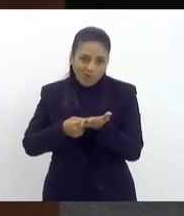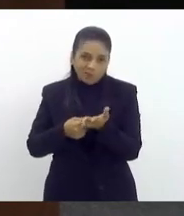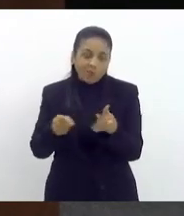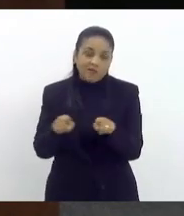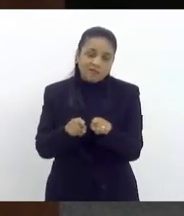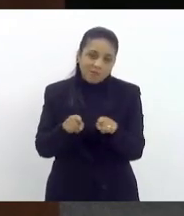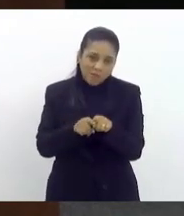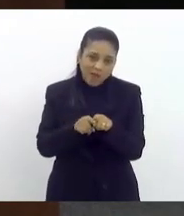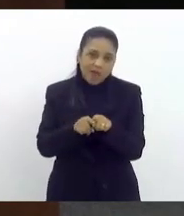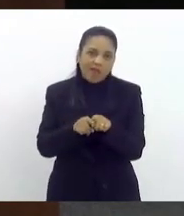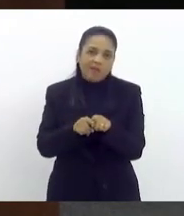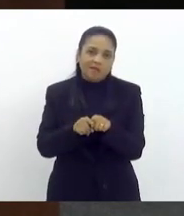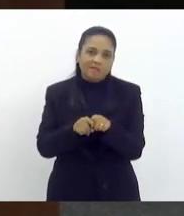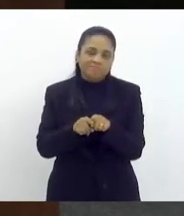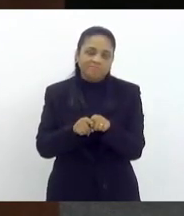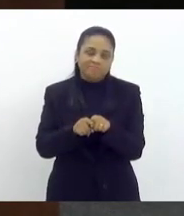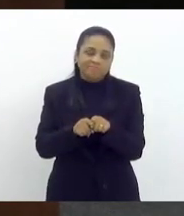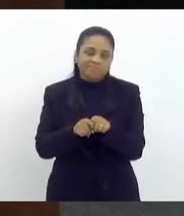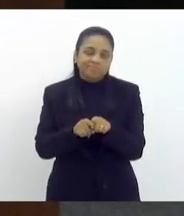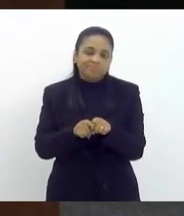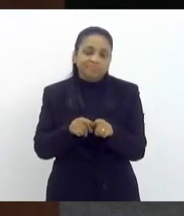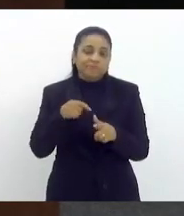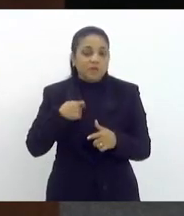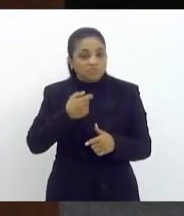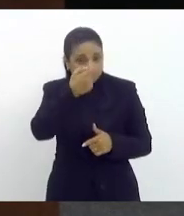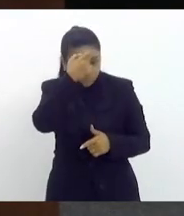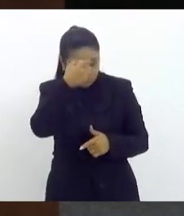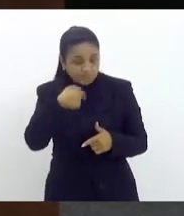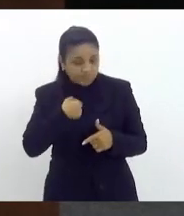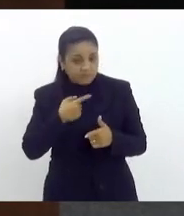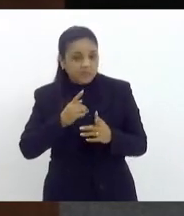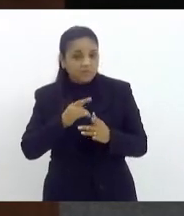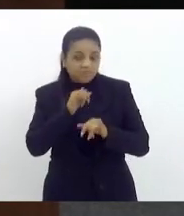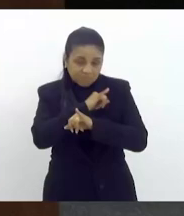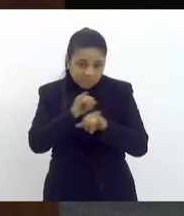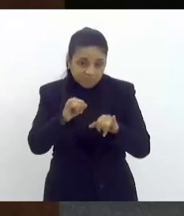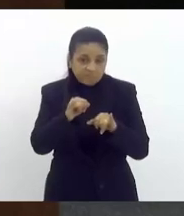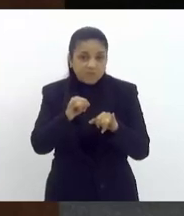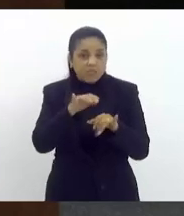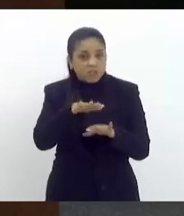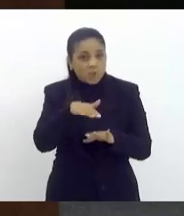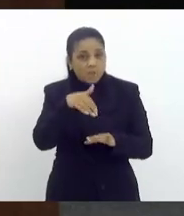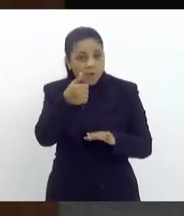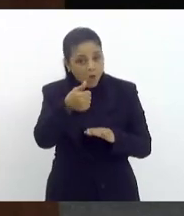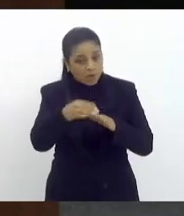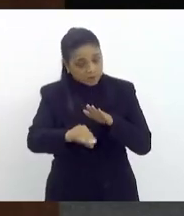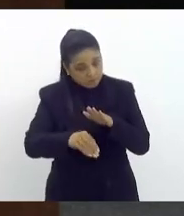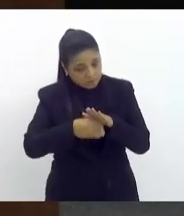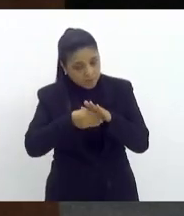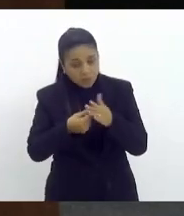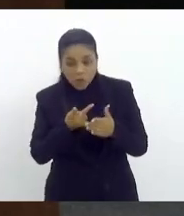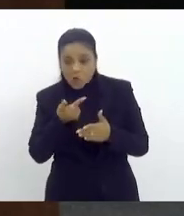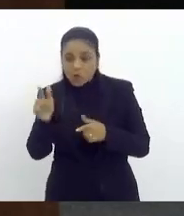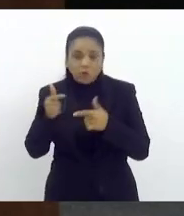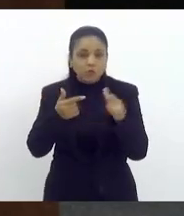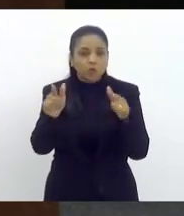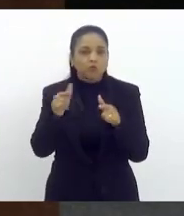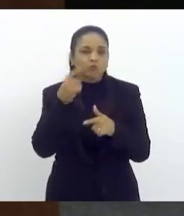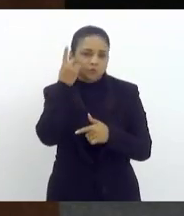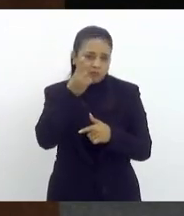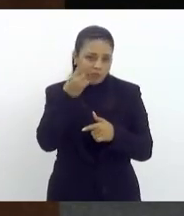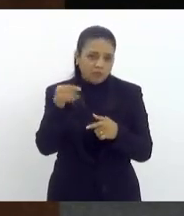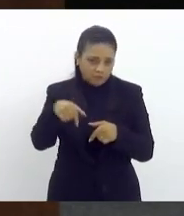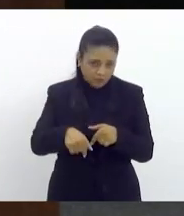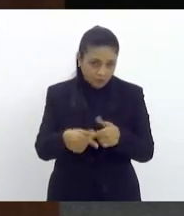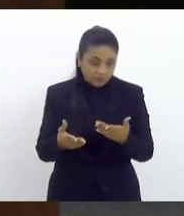quanto mantemos a nossa coerência em dizer que infelizmente apesar das melhoras que as nossas emendas e de outros parlamentares trouxeram esse